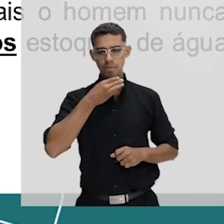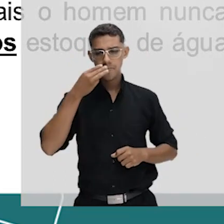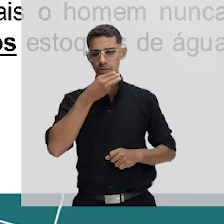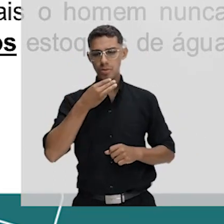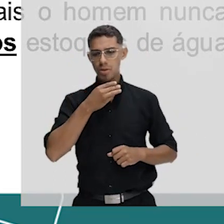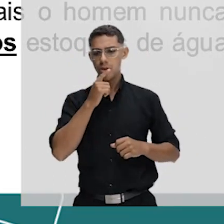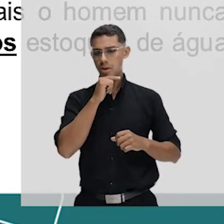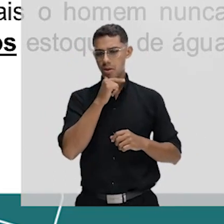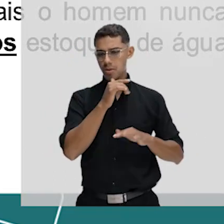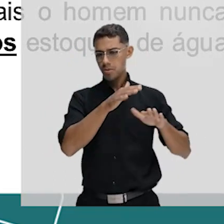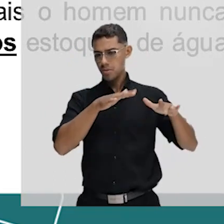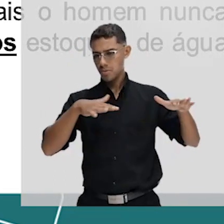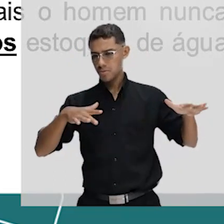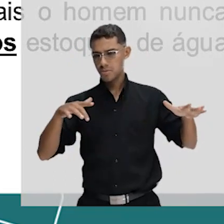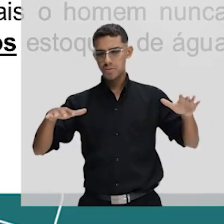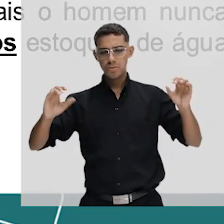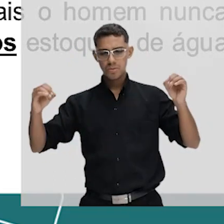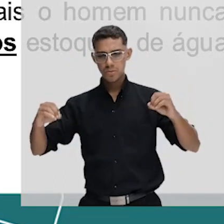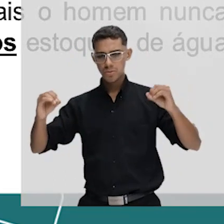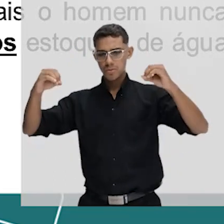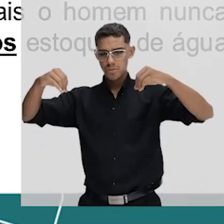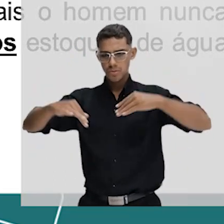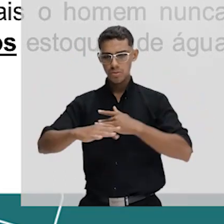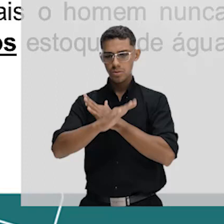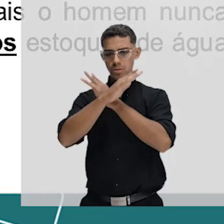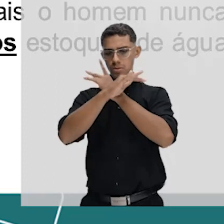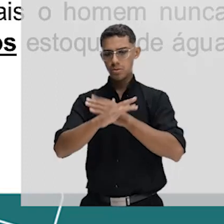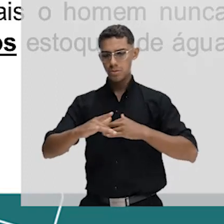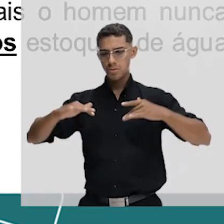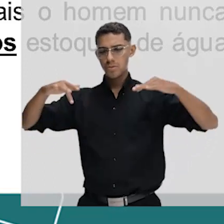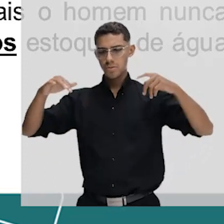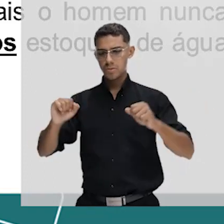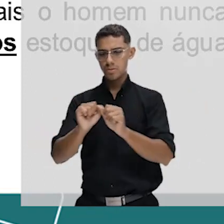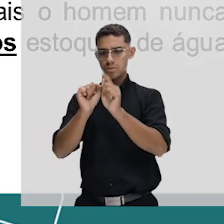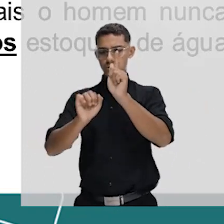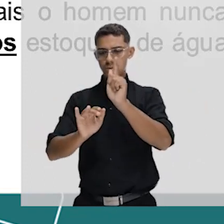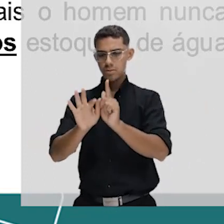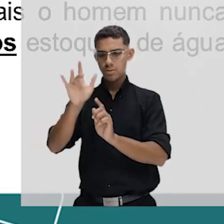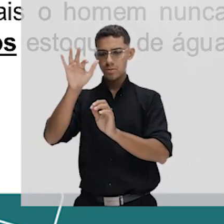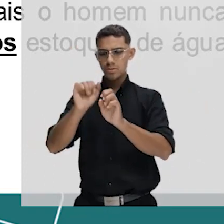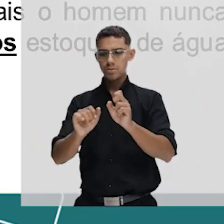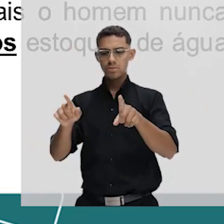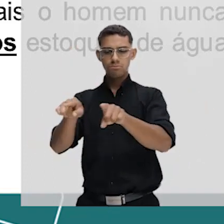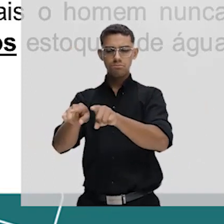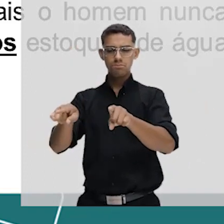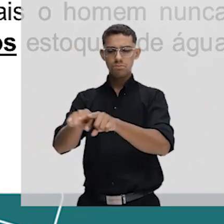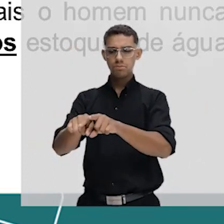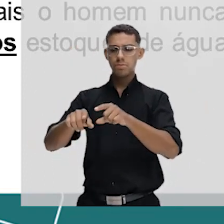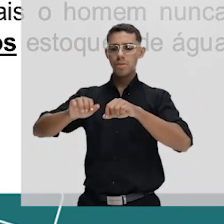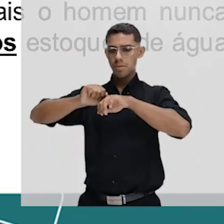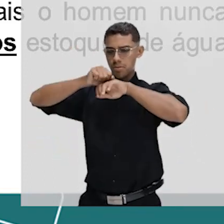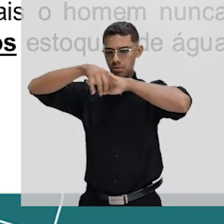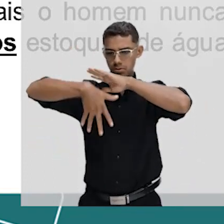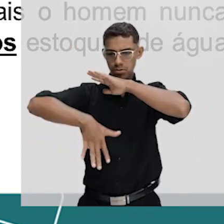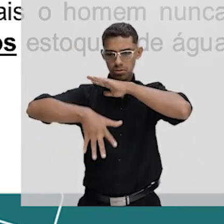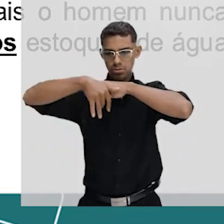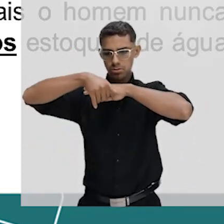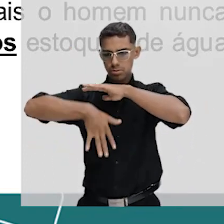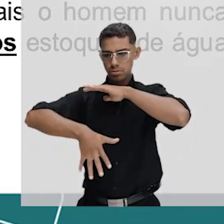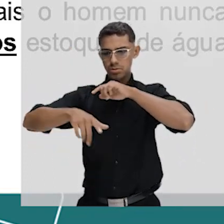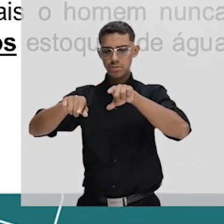principalmente pelos oceanos, infinitos via evaporação e precipitação, ou seja, pelo